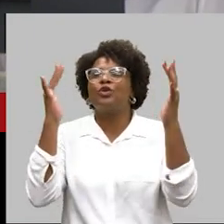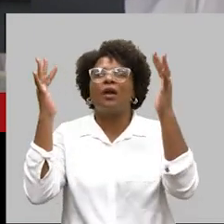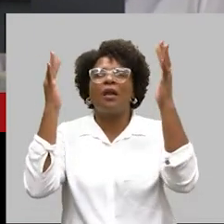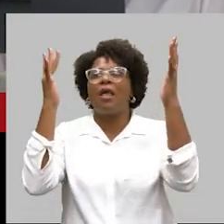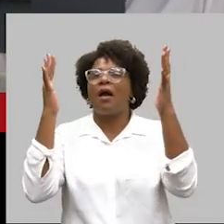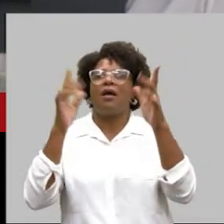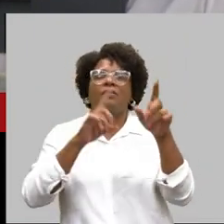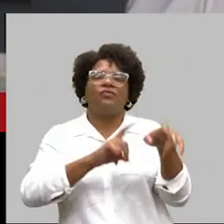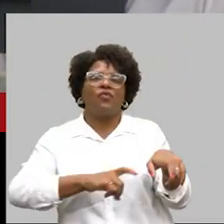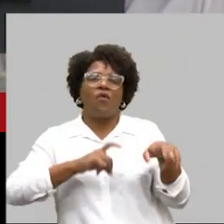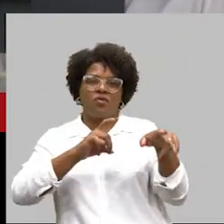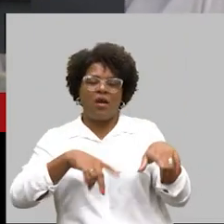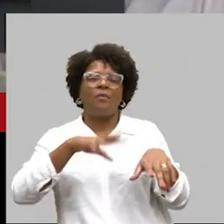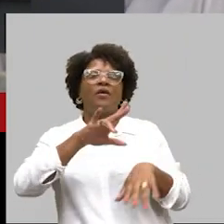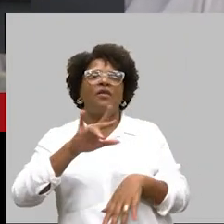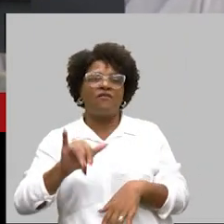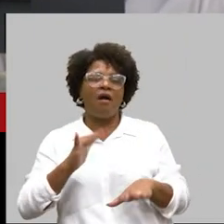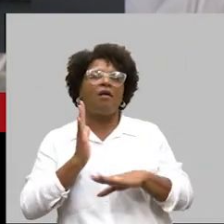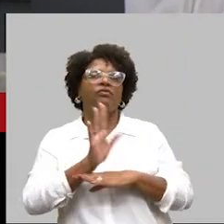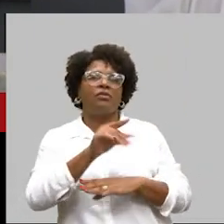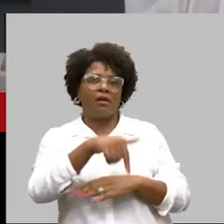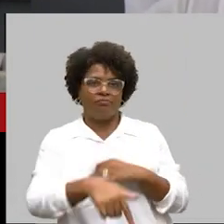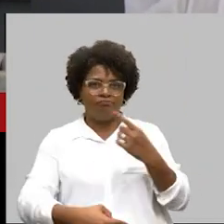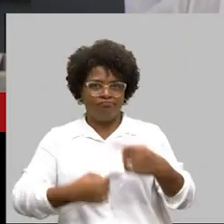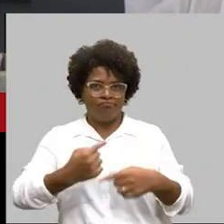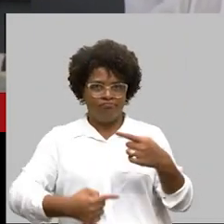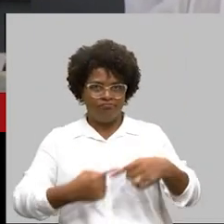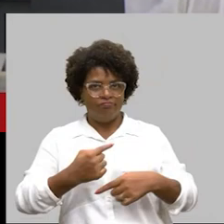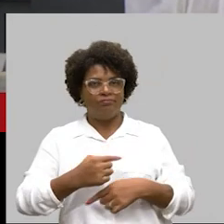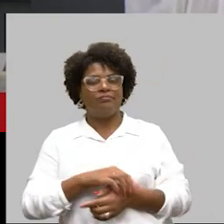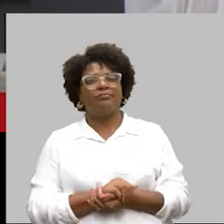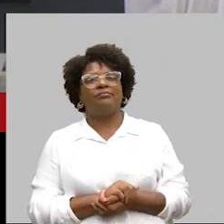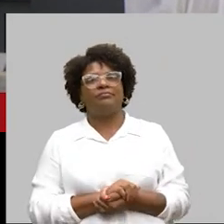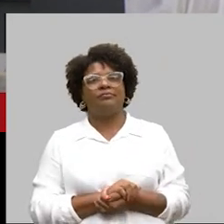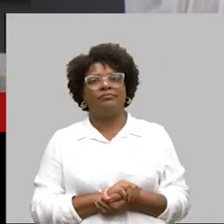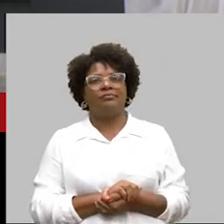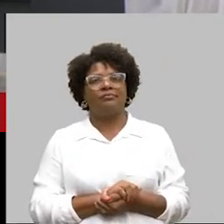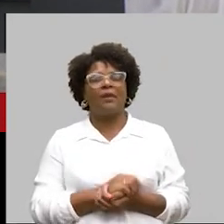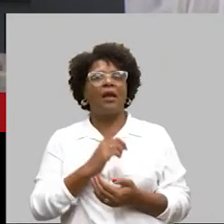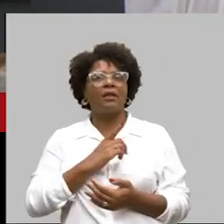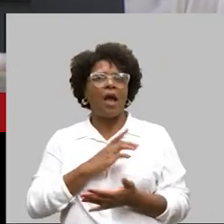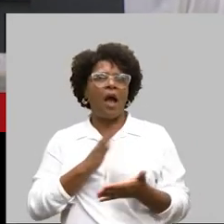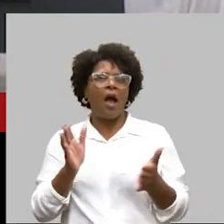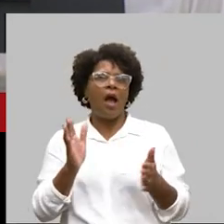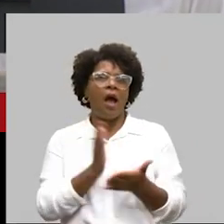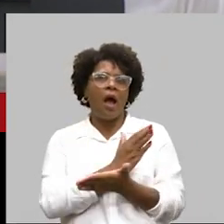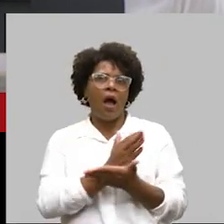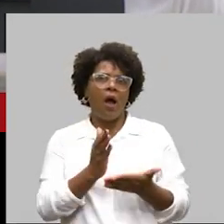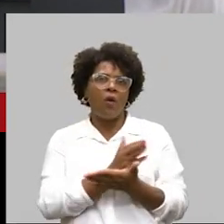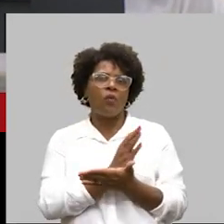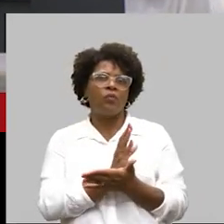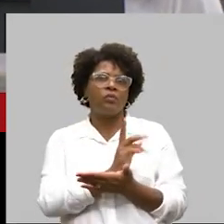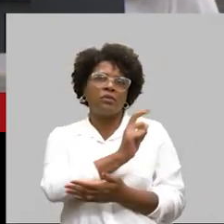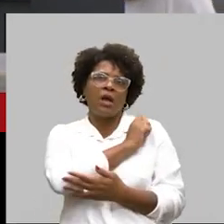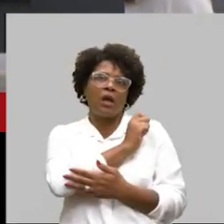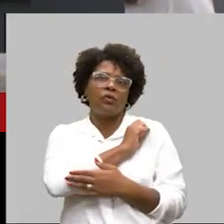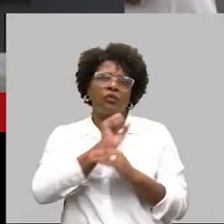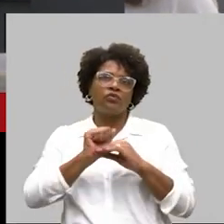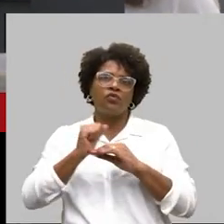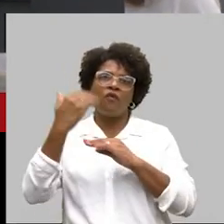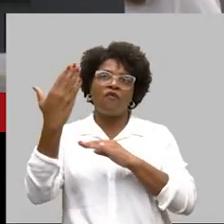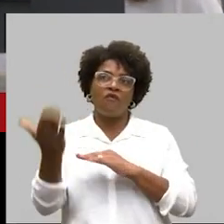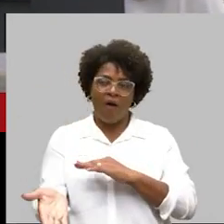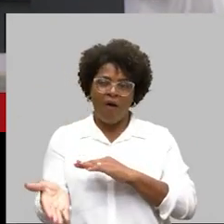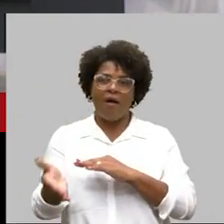nesse debate nós estamos alguns do lado aqui de fora deste auditório José